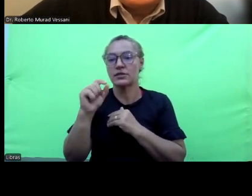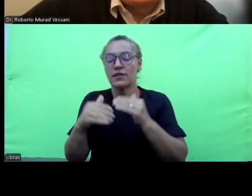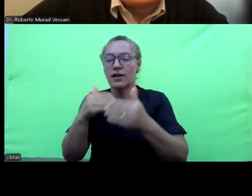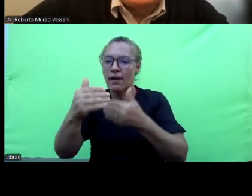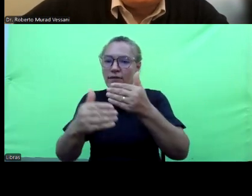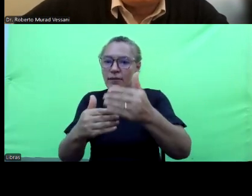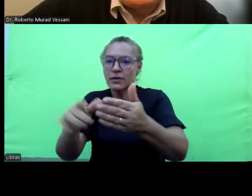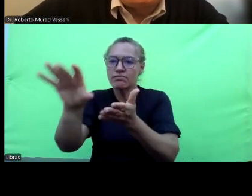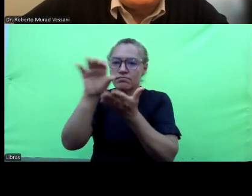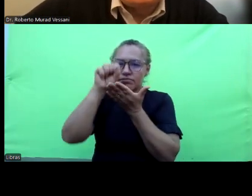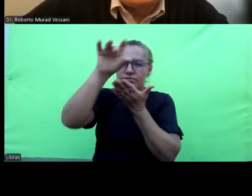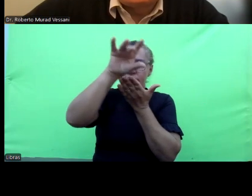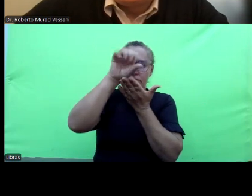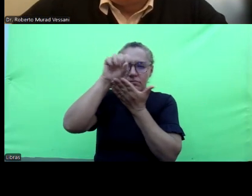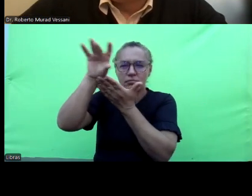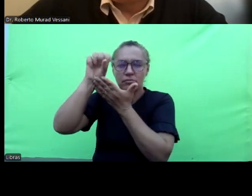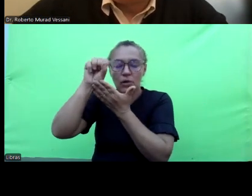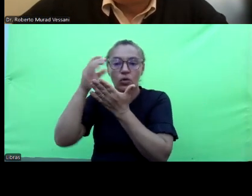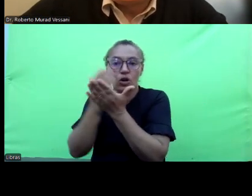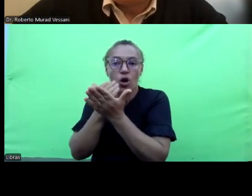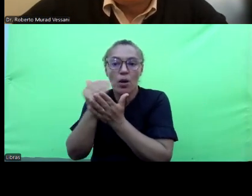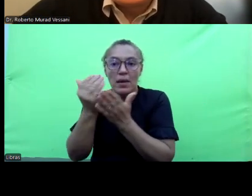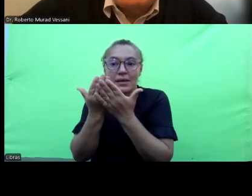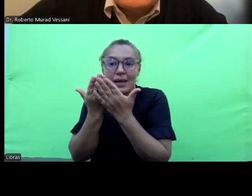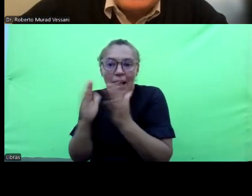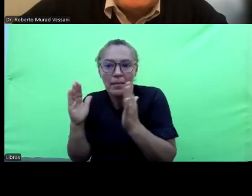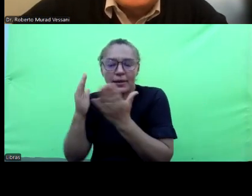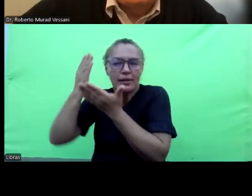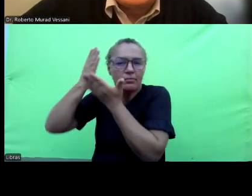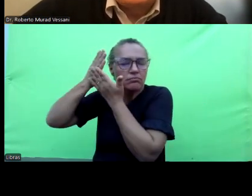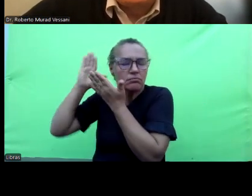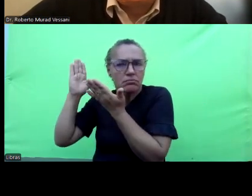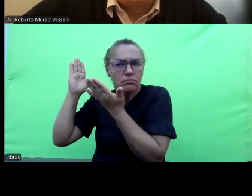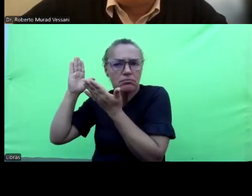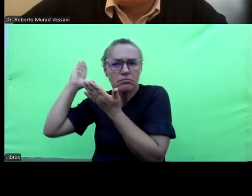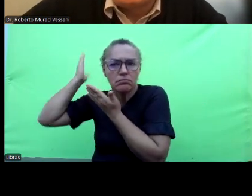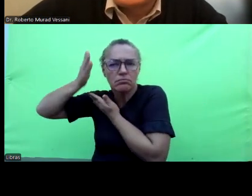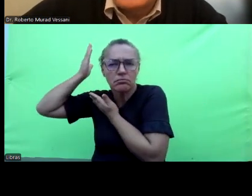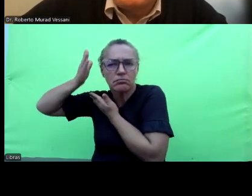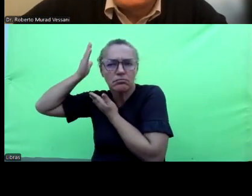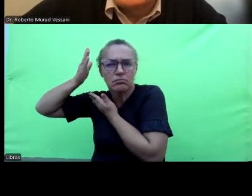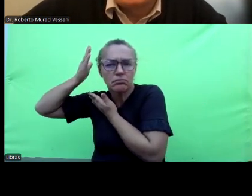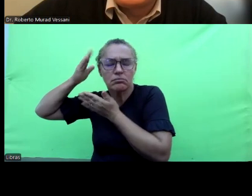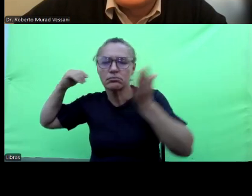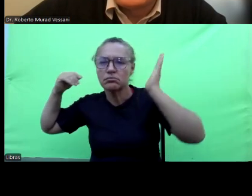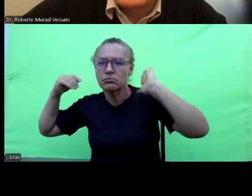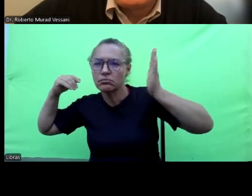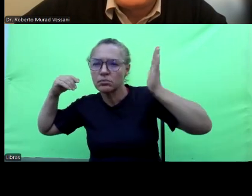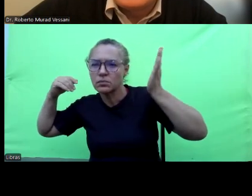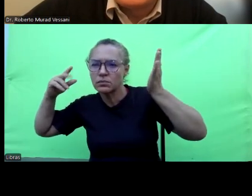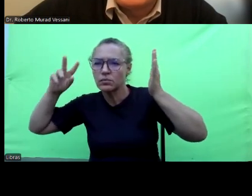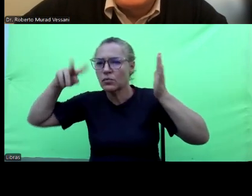pela doença, ele vai meio que se adaptando sem perceber, né? E ele consegue fazer todas as